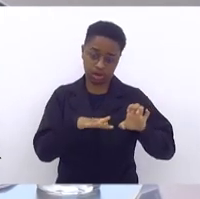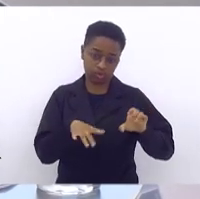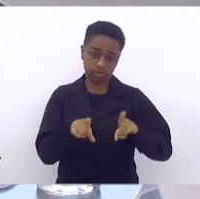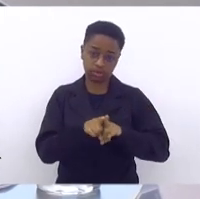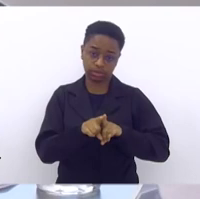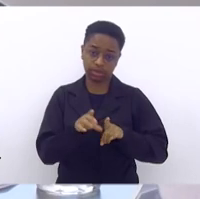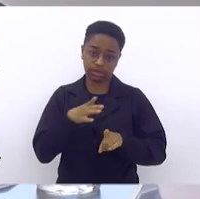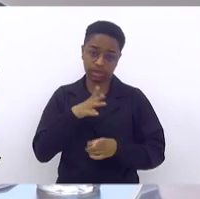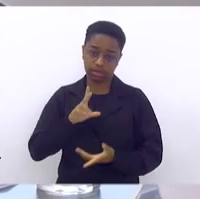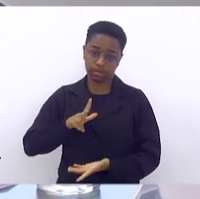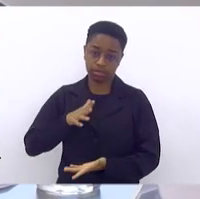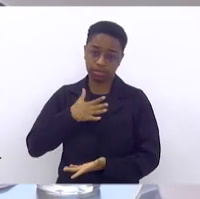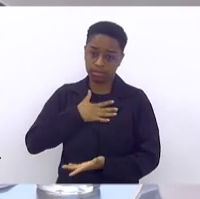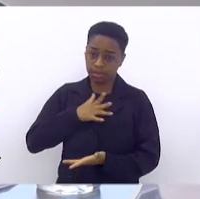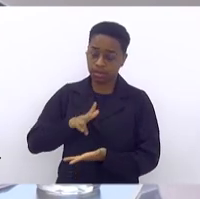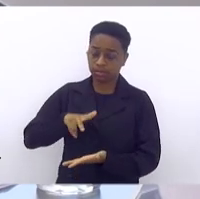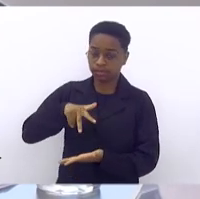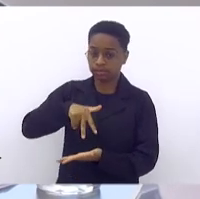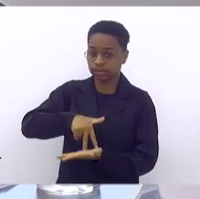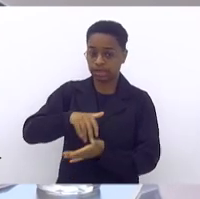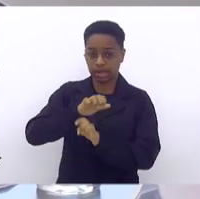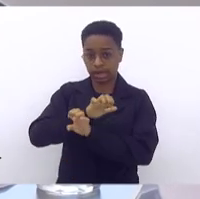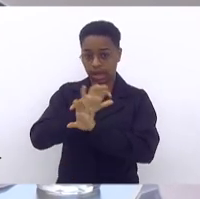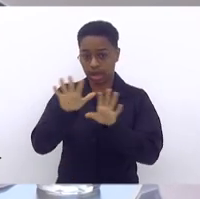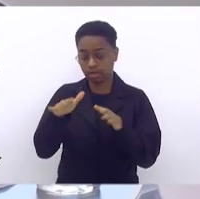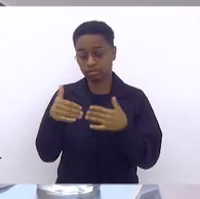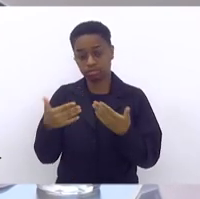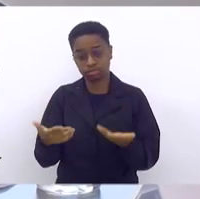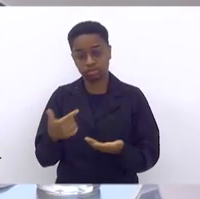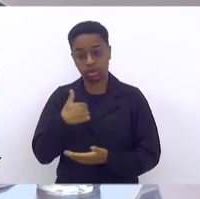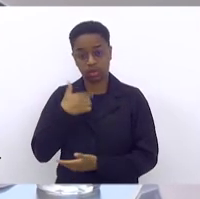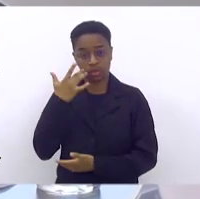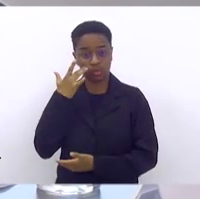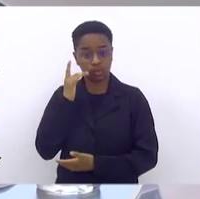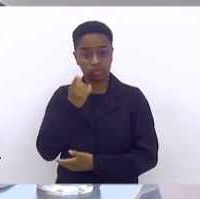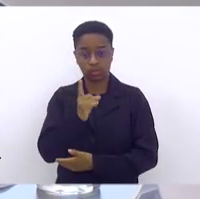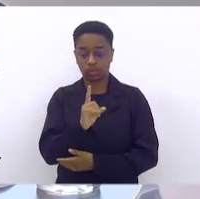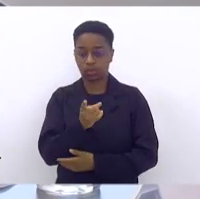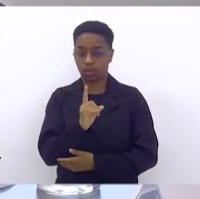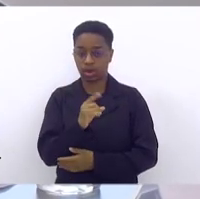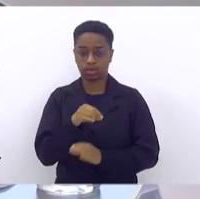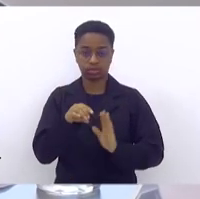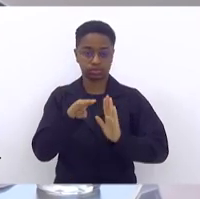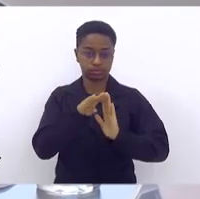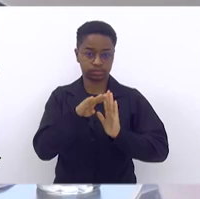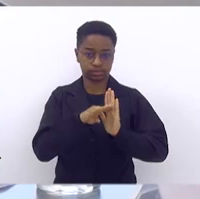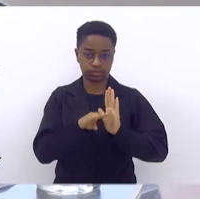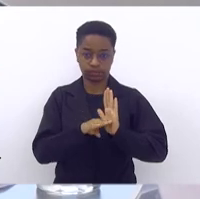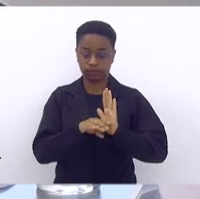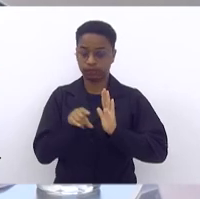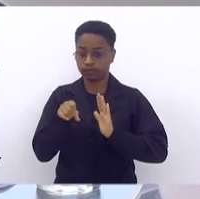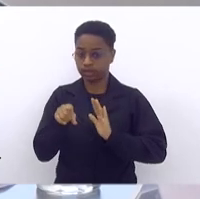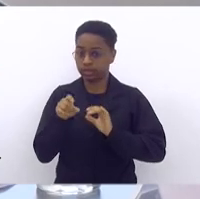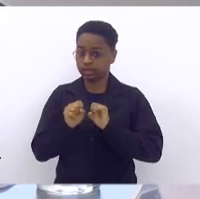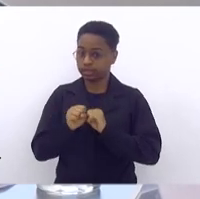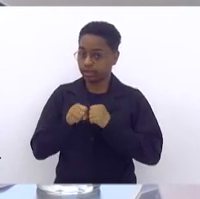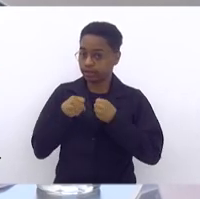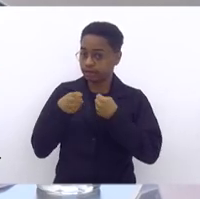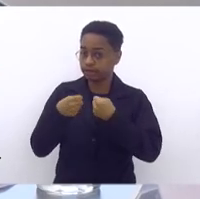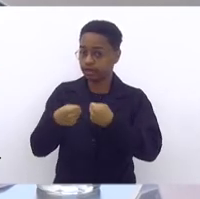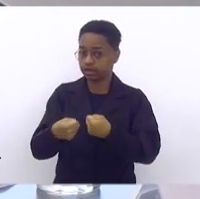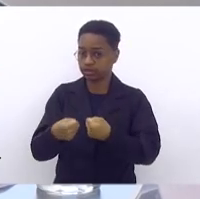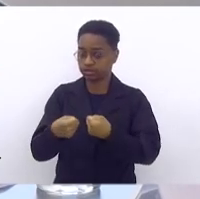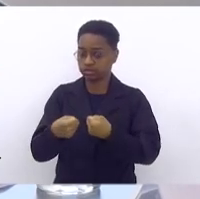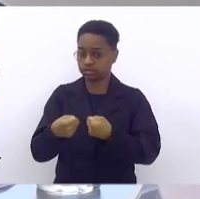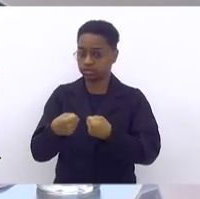minha posição clara. Né? Então, não acho que as pautas que a senhora defende, não